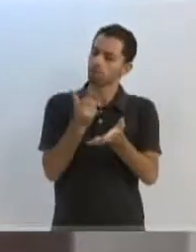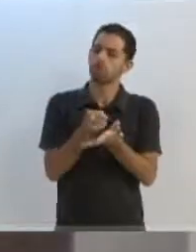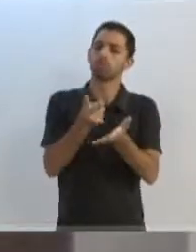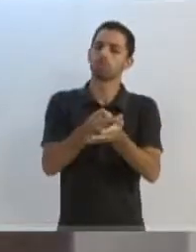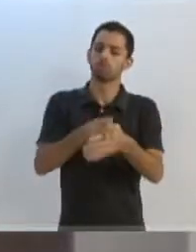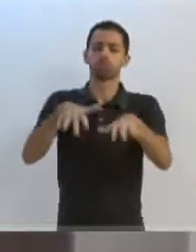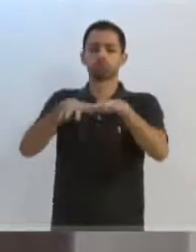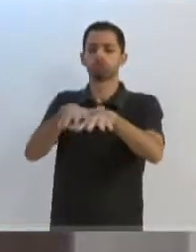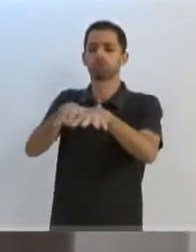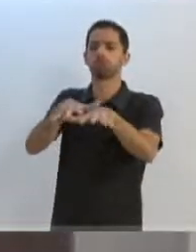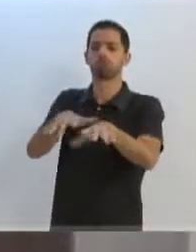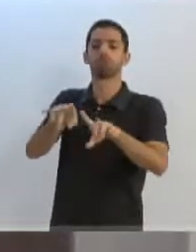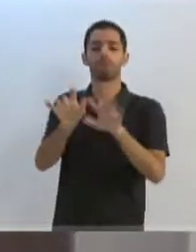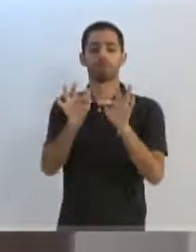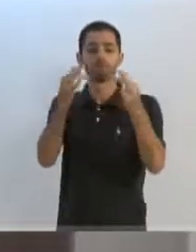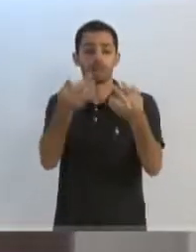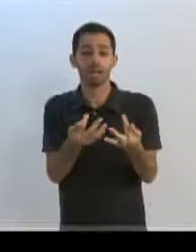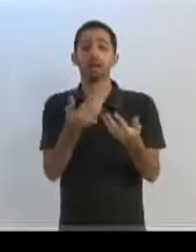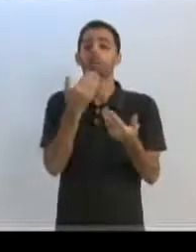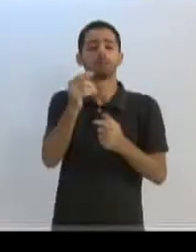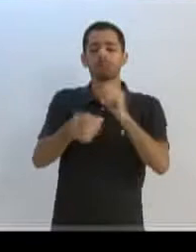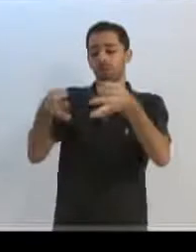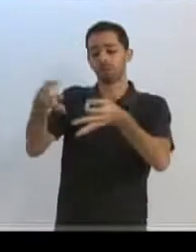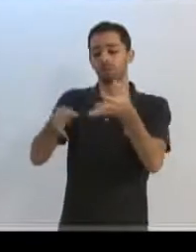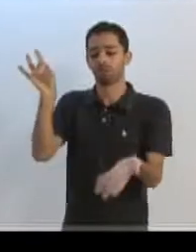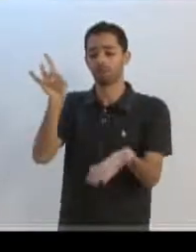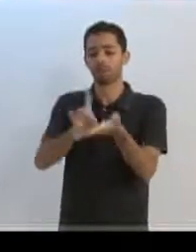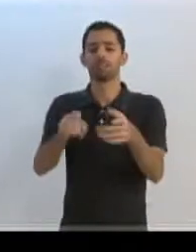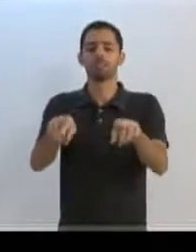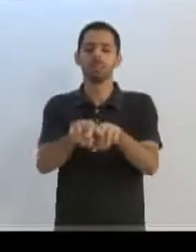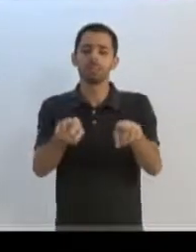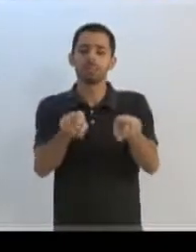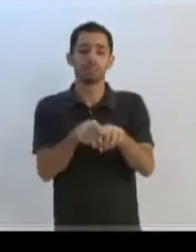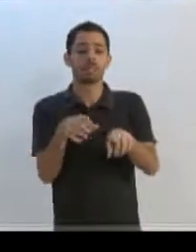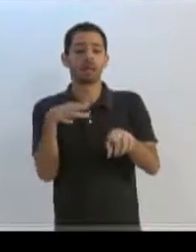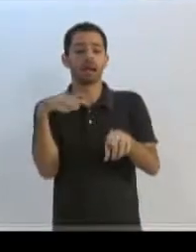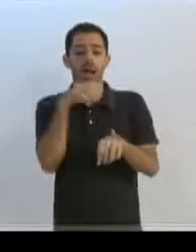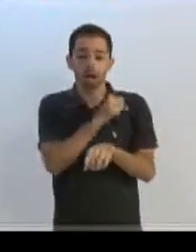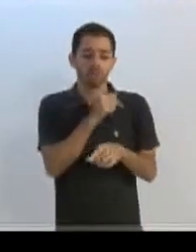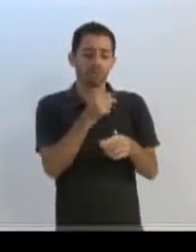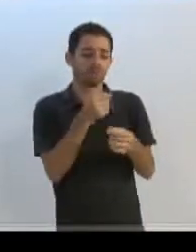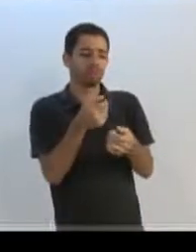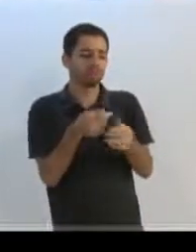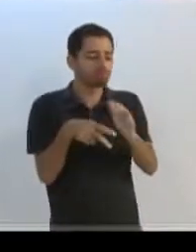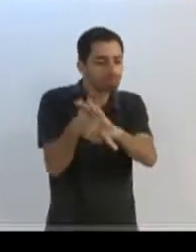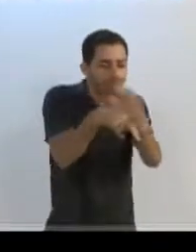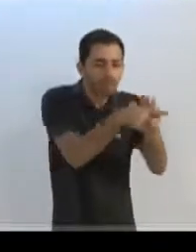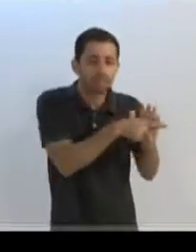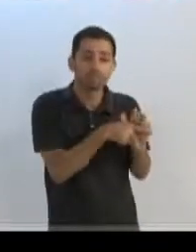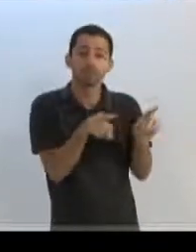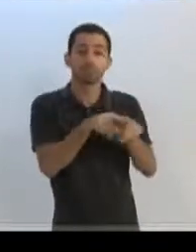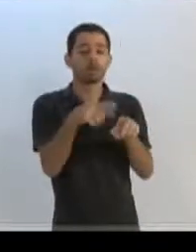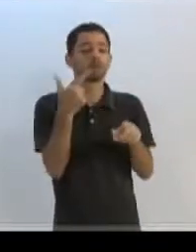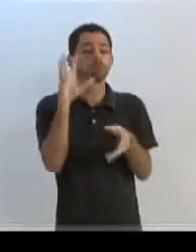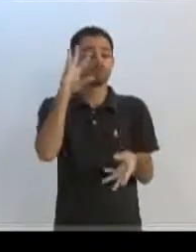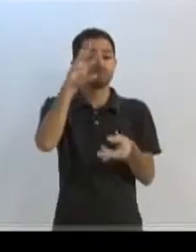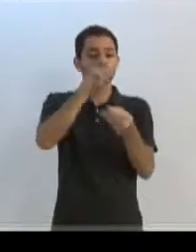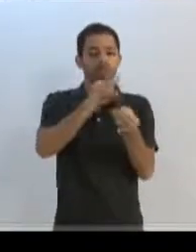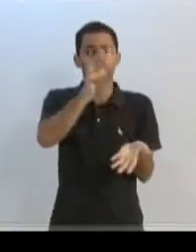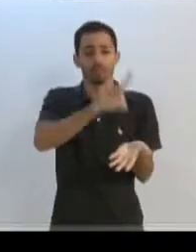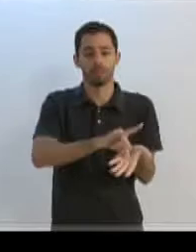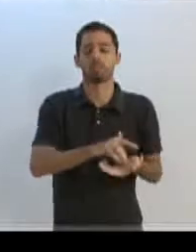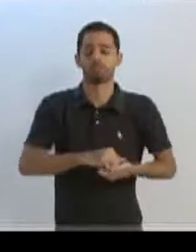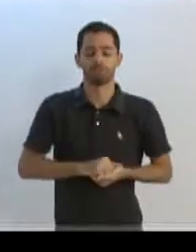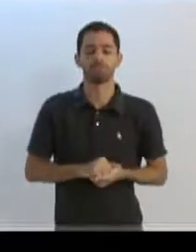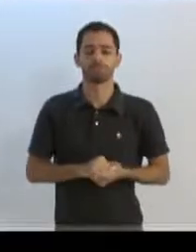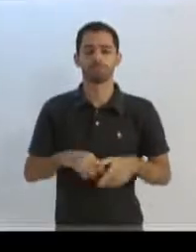familiares amigos clamam por justiça e agilidade do das investigações de conclusão com relação a esse fato falando o senhor vânio